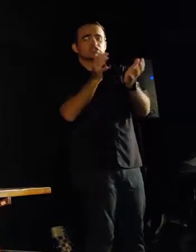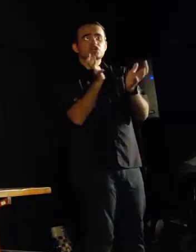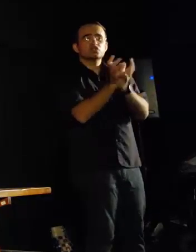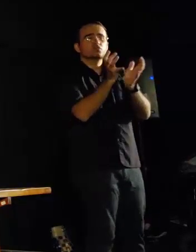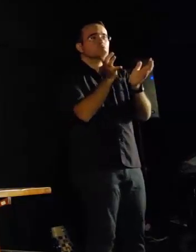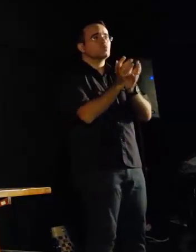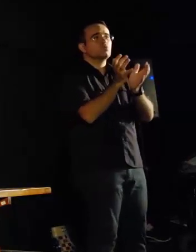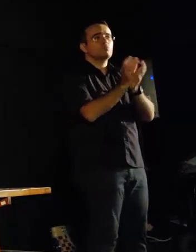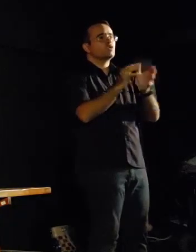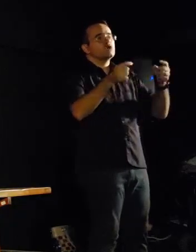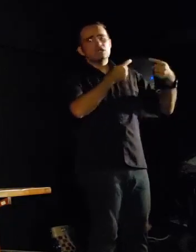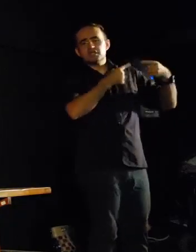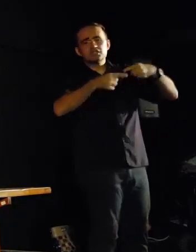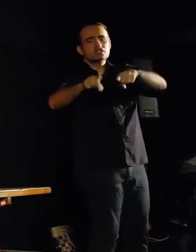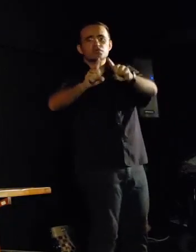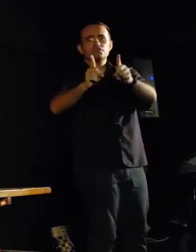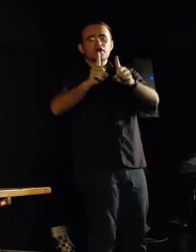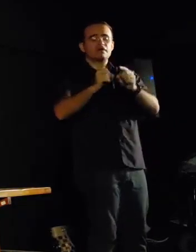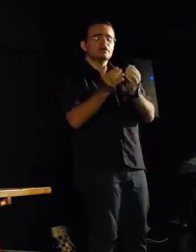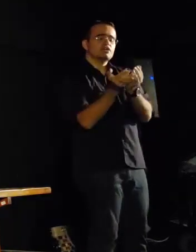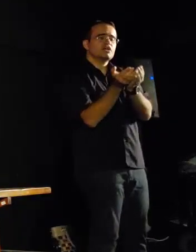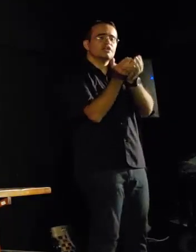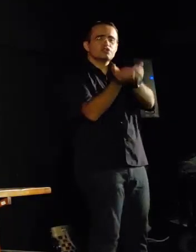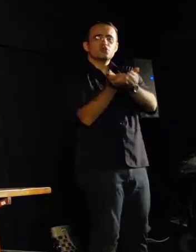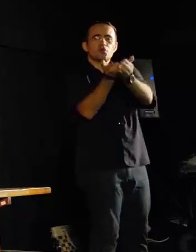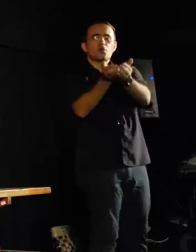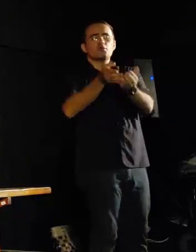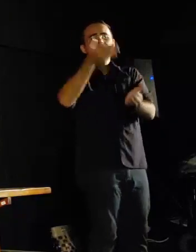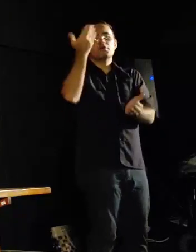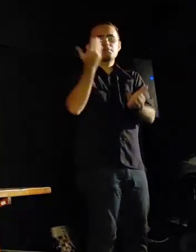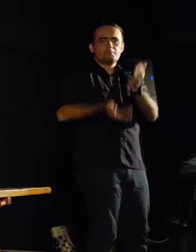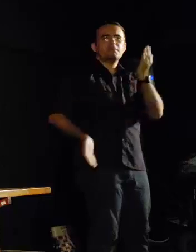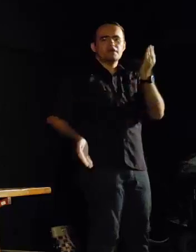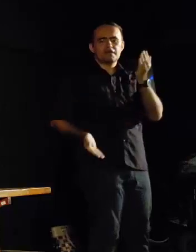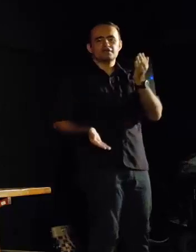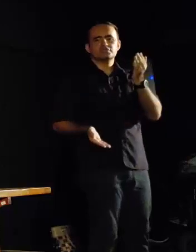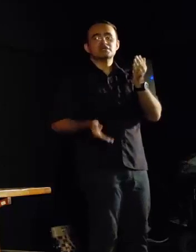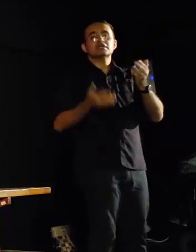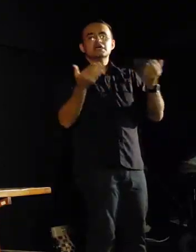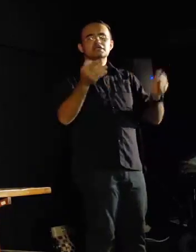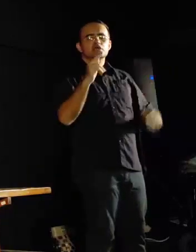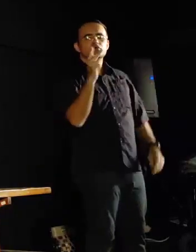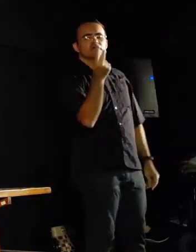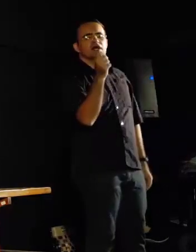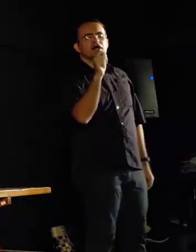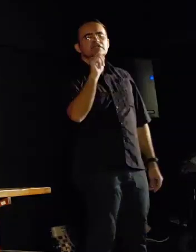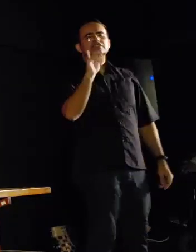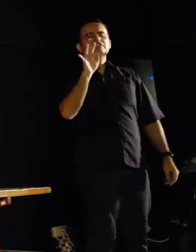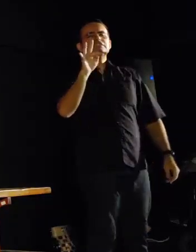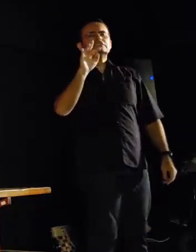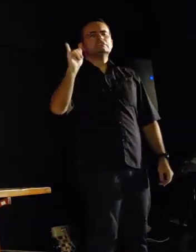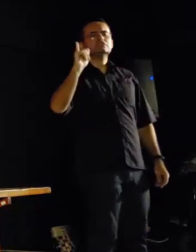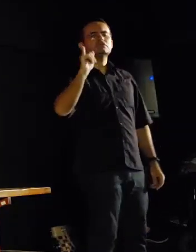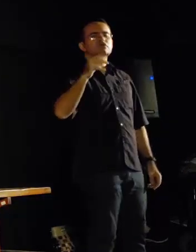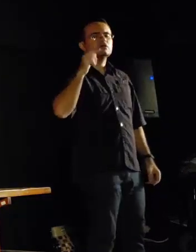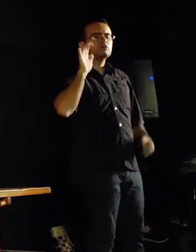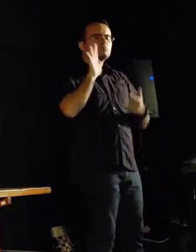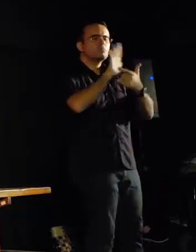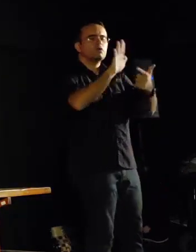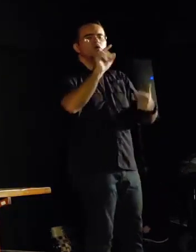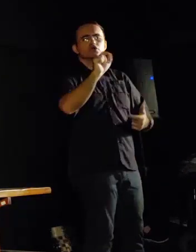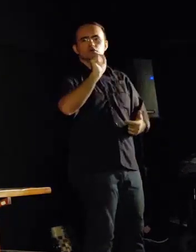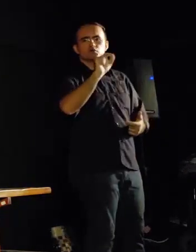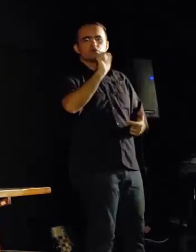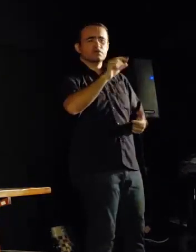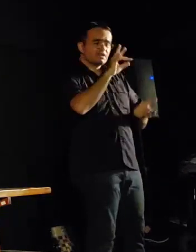tropa perde. Né? E o que é interessante é que o que os haitianos mostraram? Que a verdadeira